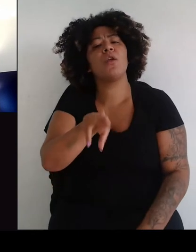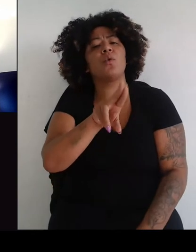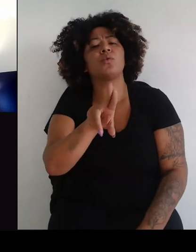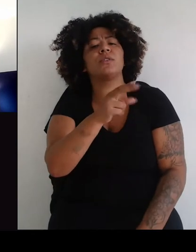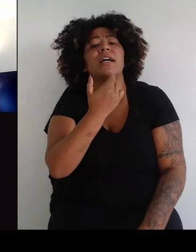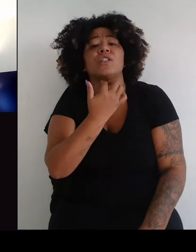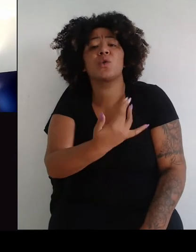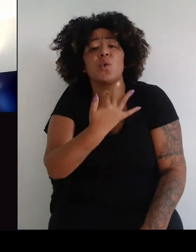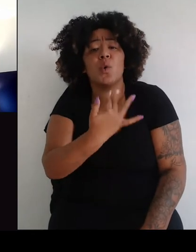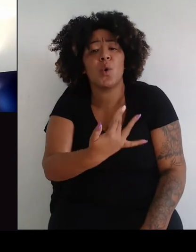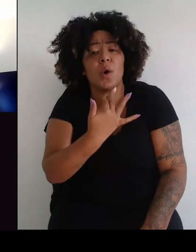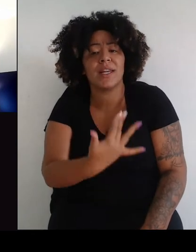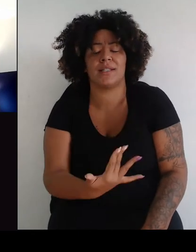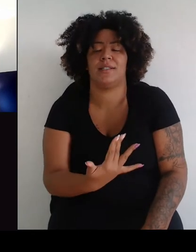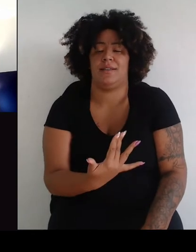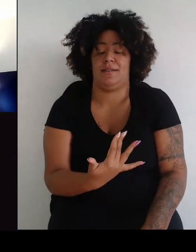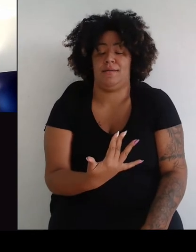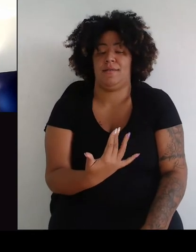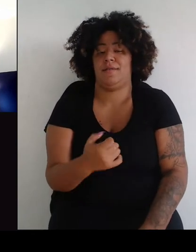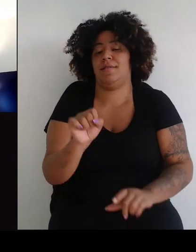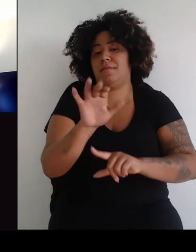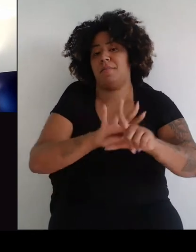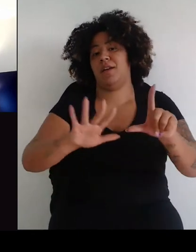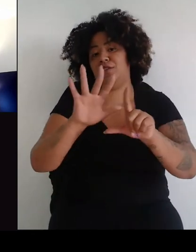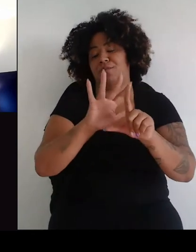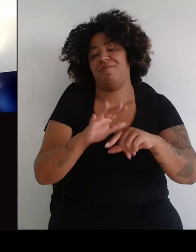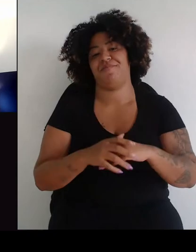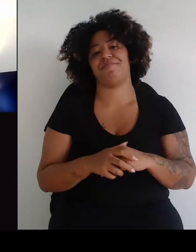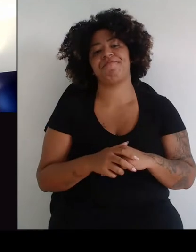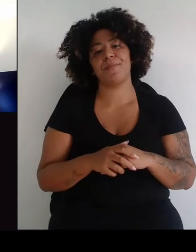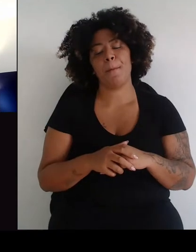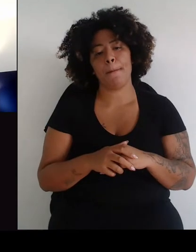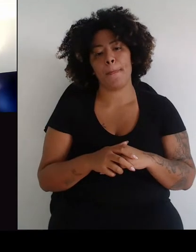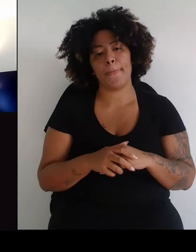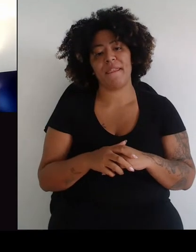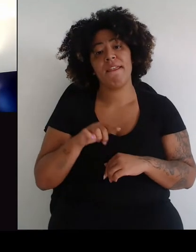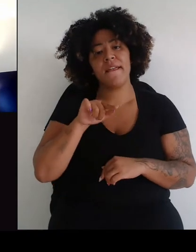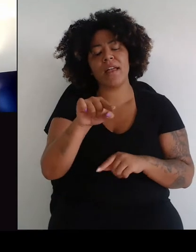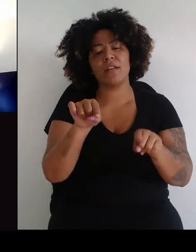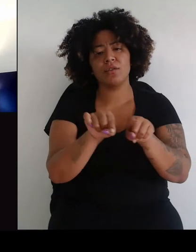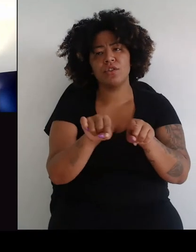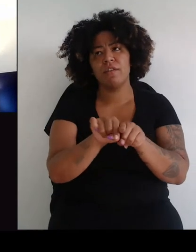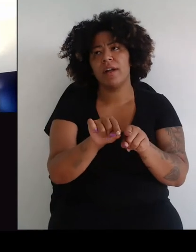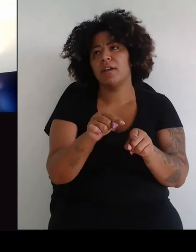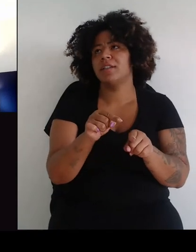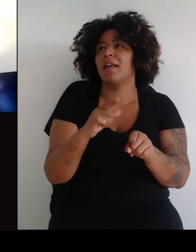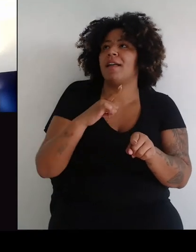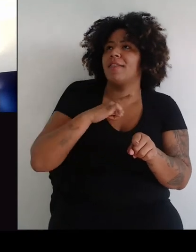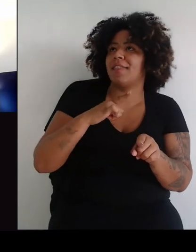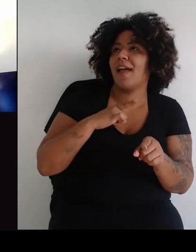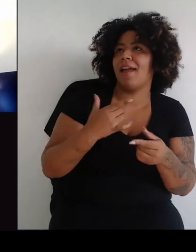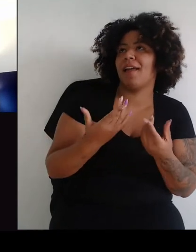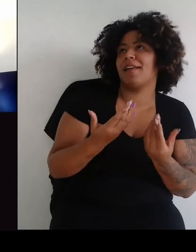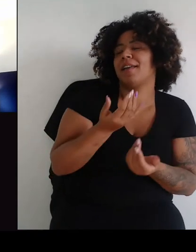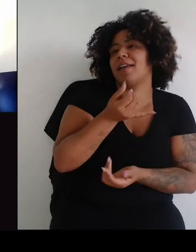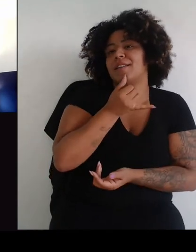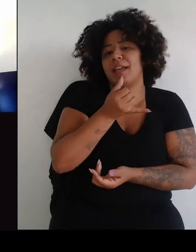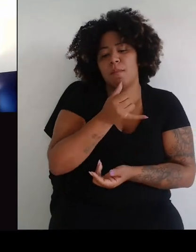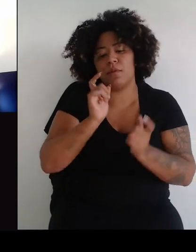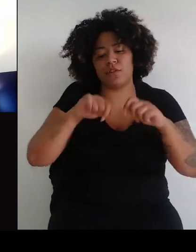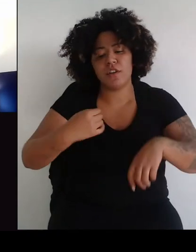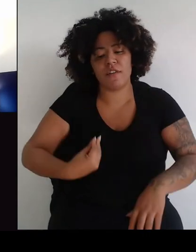né como isso ao mesmo tempo tem toda uma realidade específica ali uma lógica interna da obra Mas também